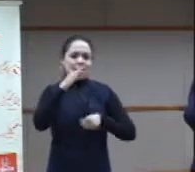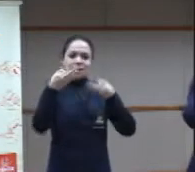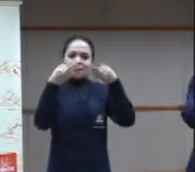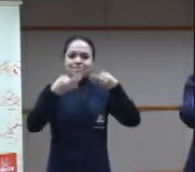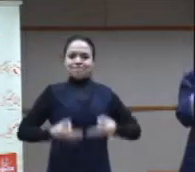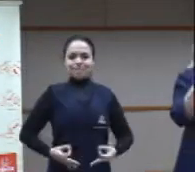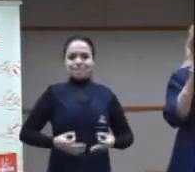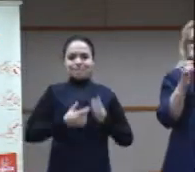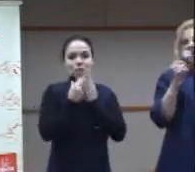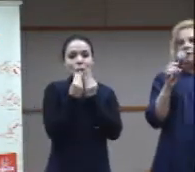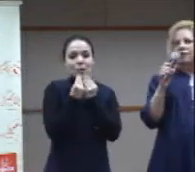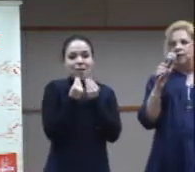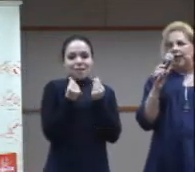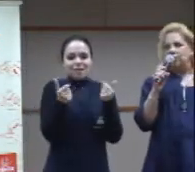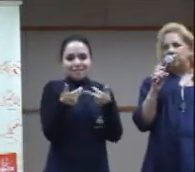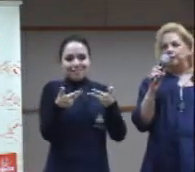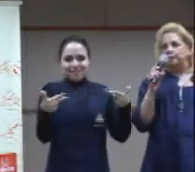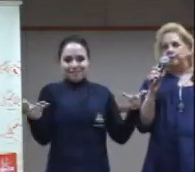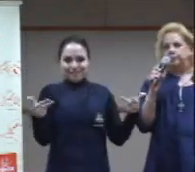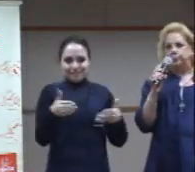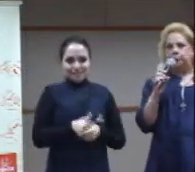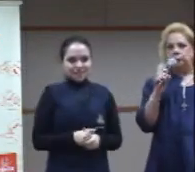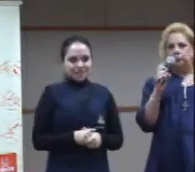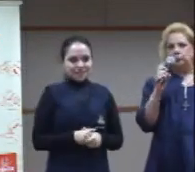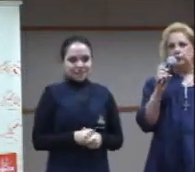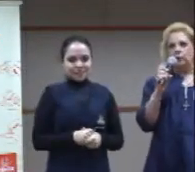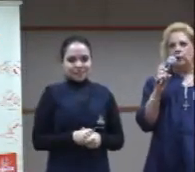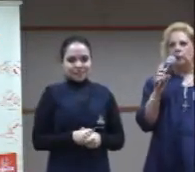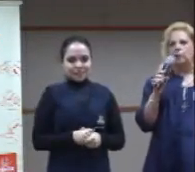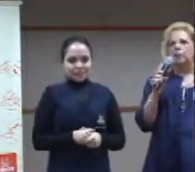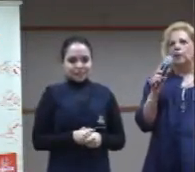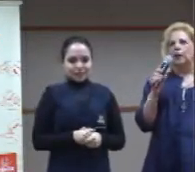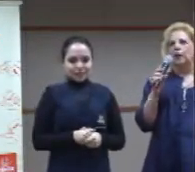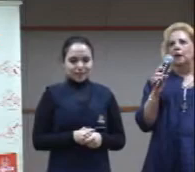qualificado. Passando à frente.